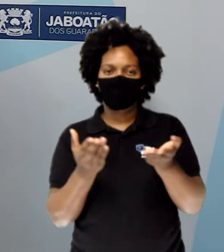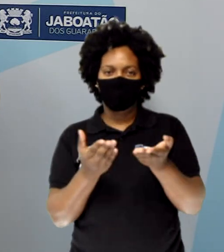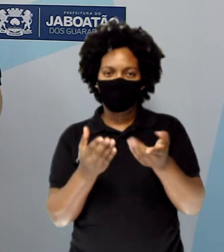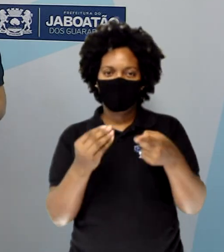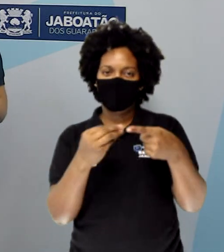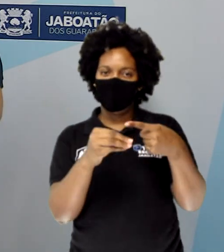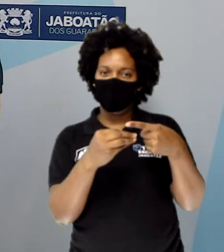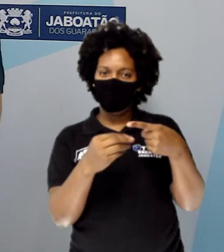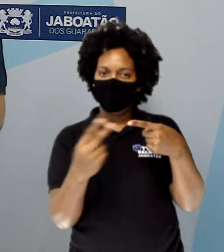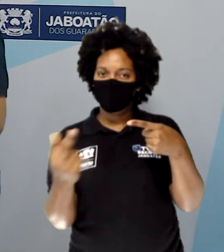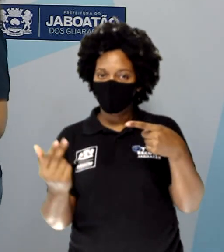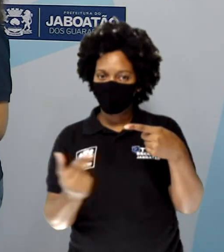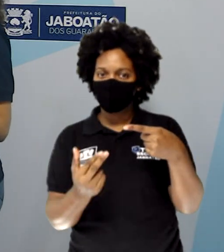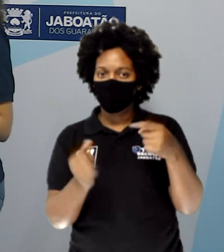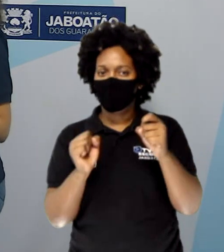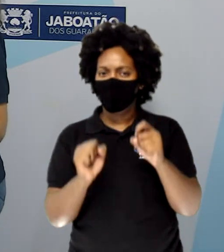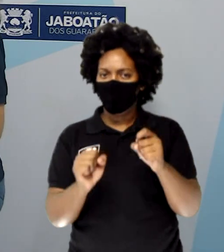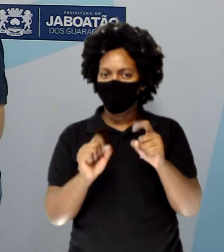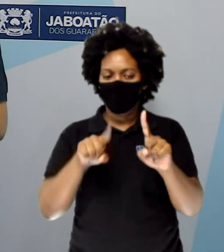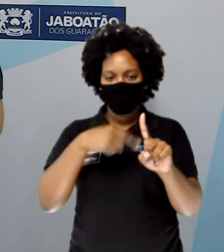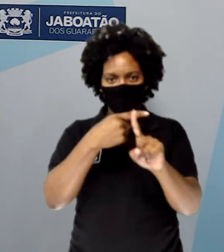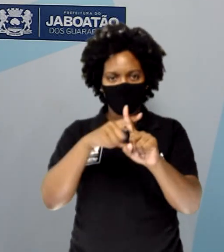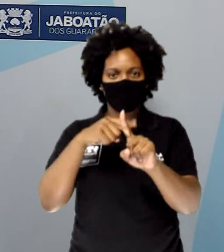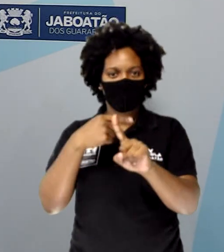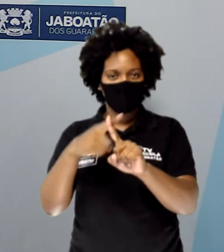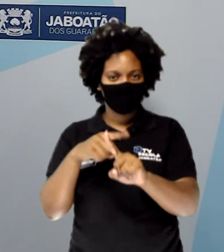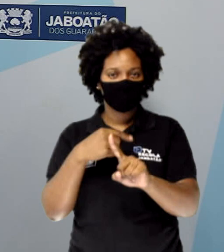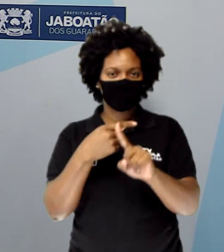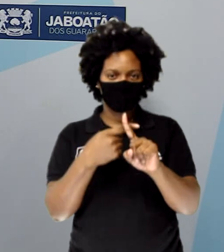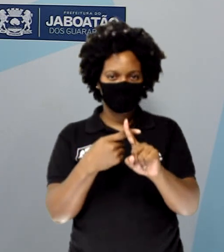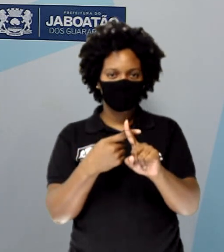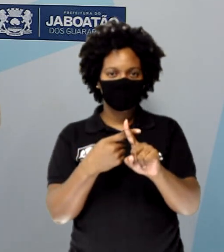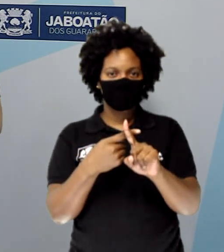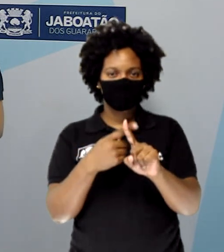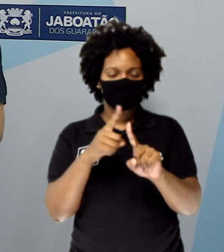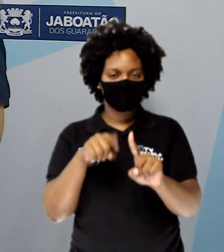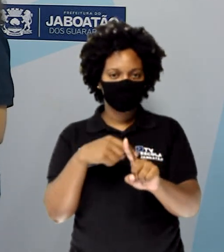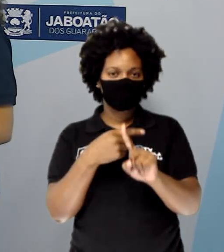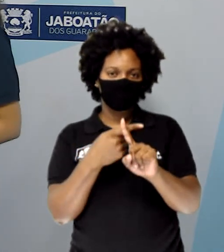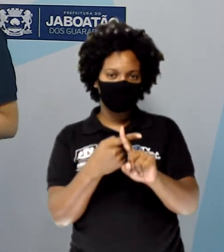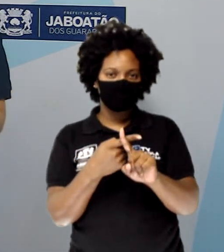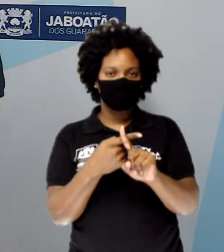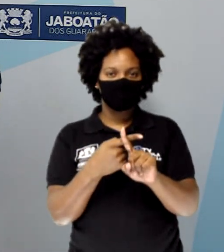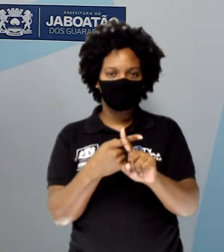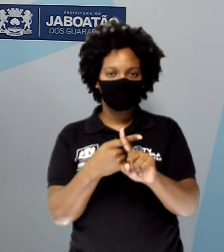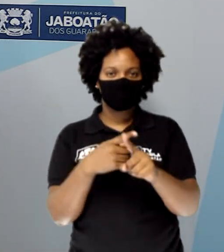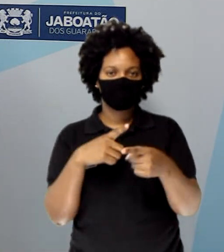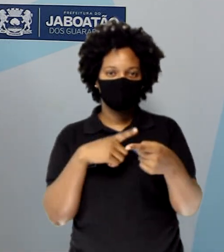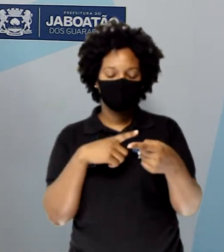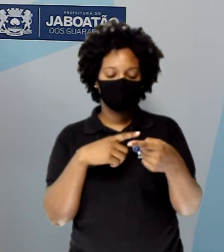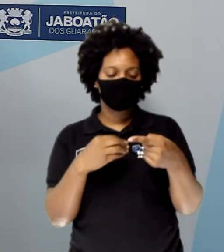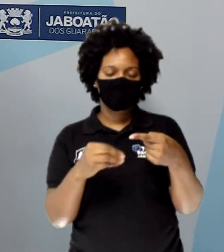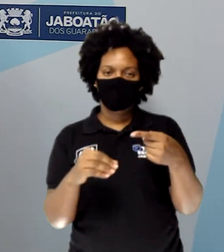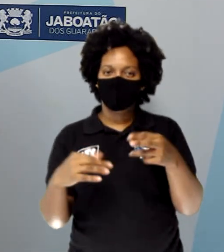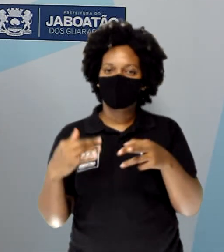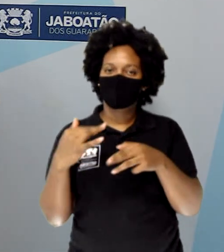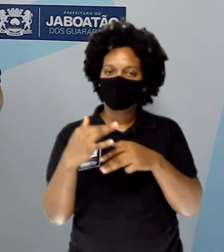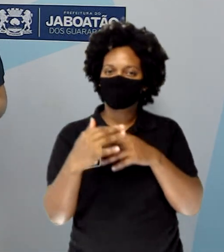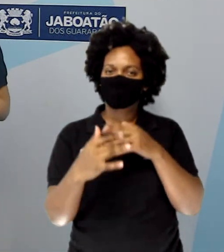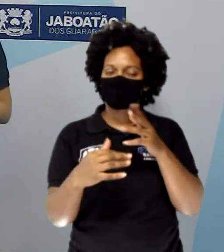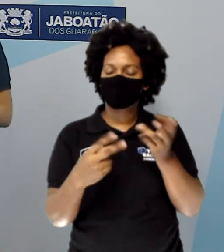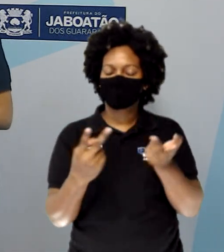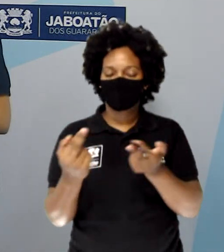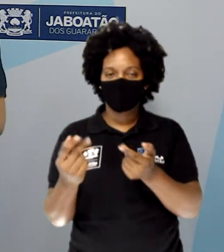estão idênticos, a gente pode fazer essa soma, ó. E aí, quando a gente vai fazer a soma, a gente vai ter o mesmo processo acontecendo que o